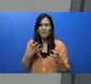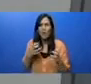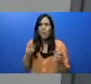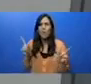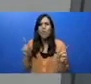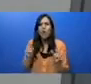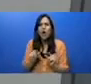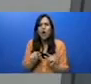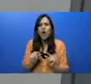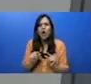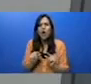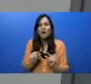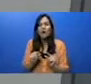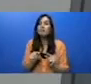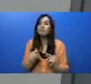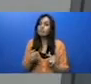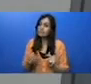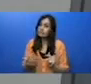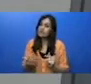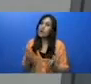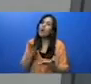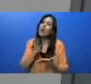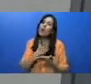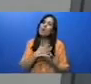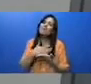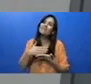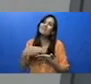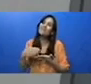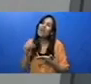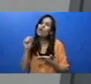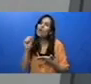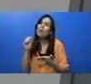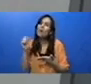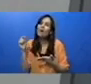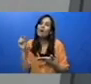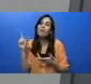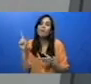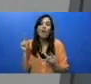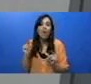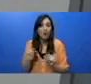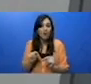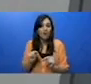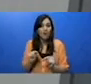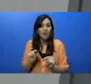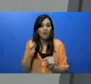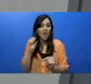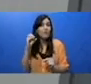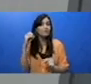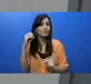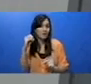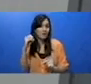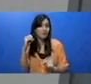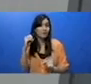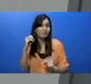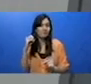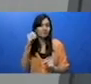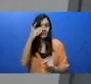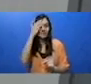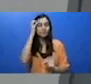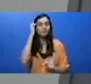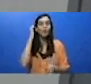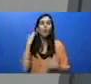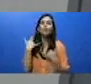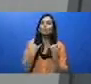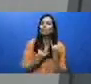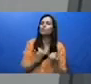número, eu preciso começar do menor algarismo que eu tenho. Certo? Então, o jogo acontece dessa maneira. Você